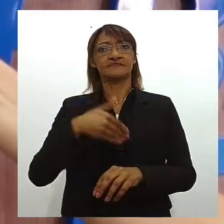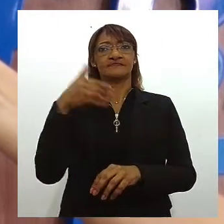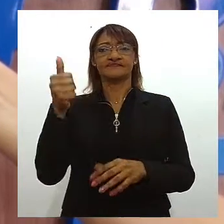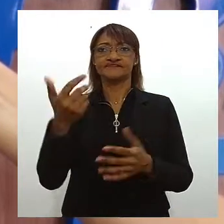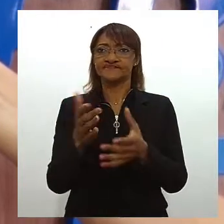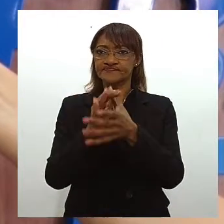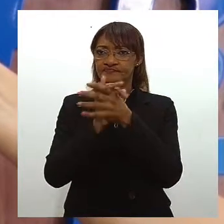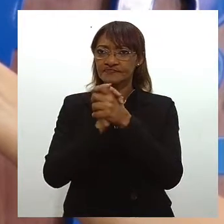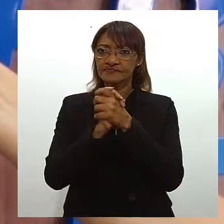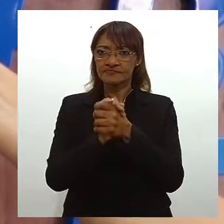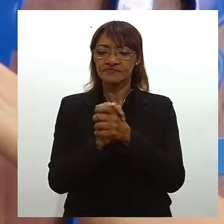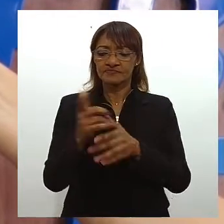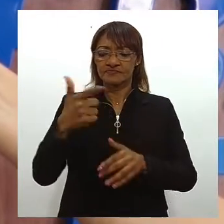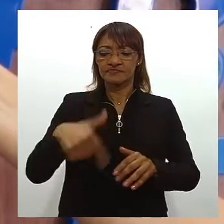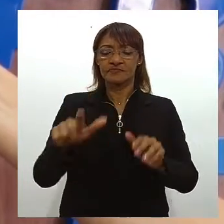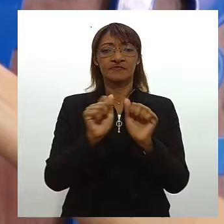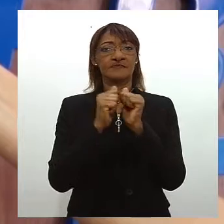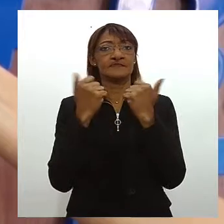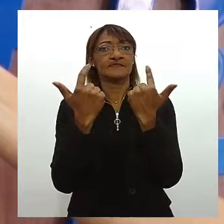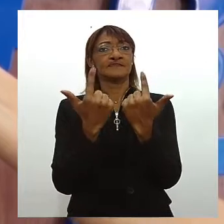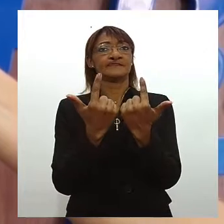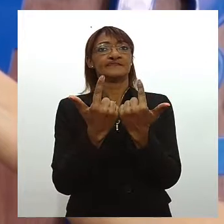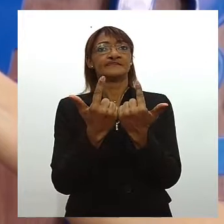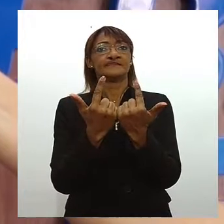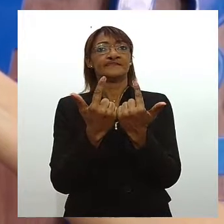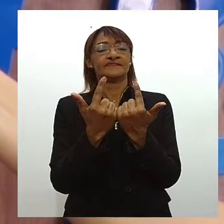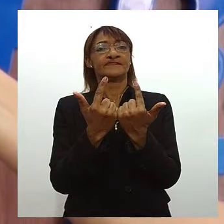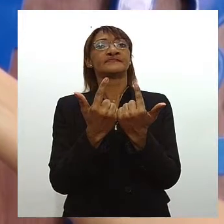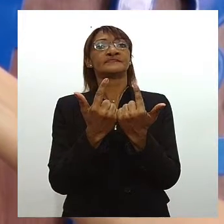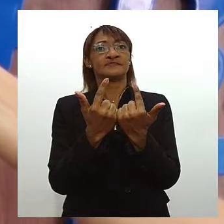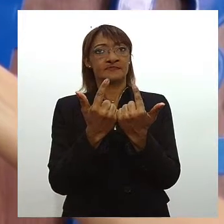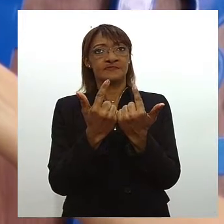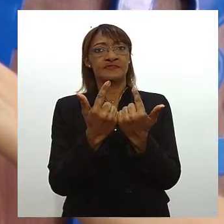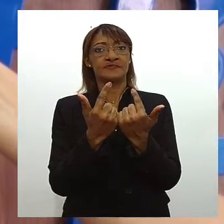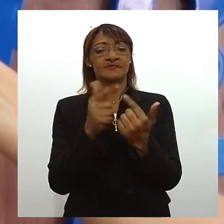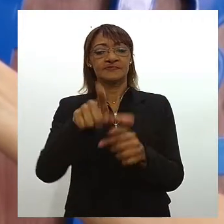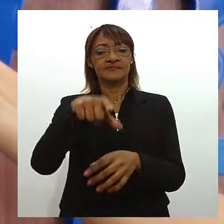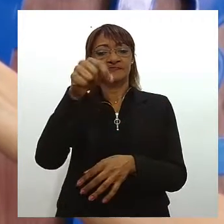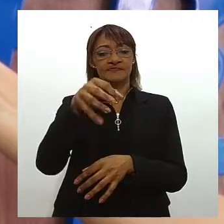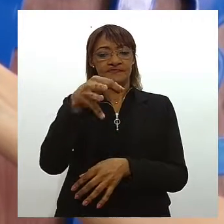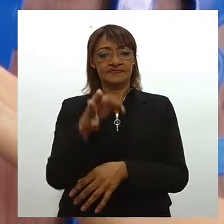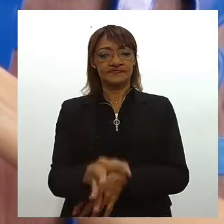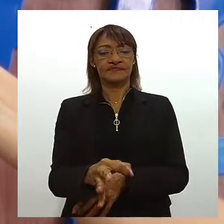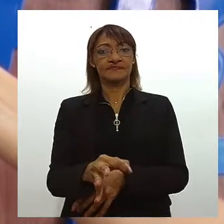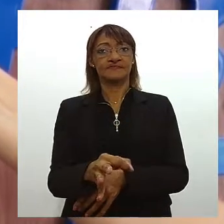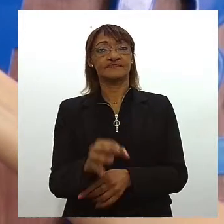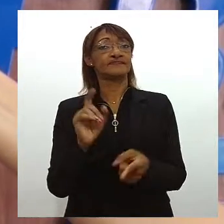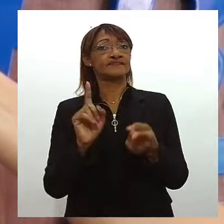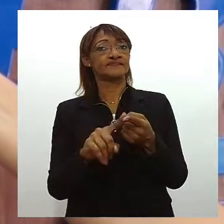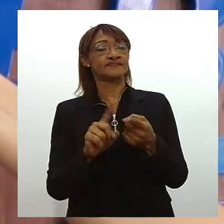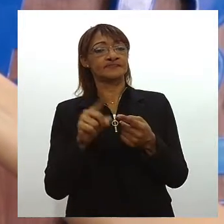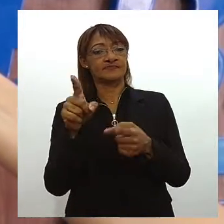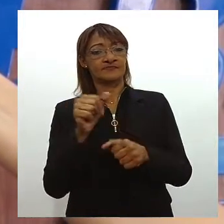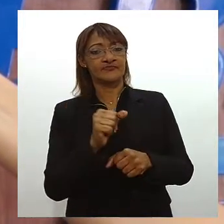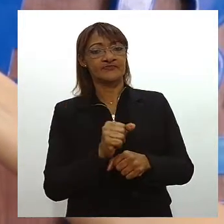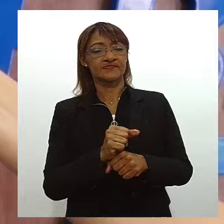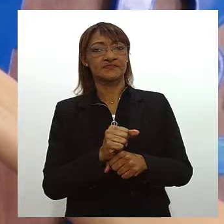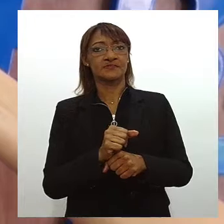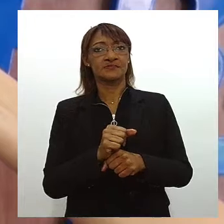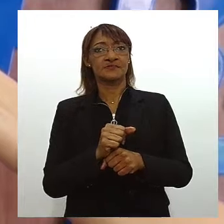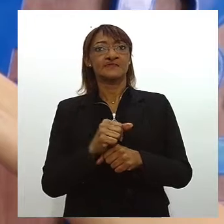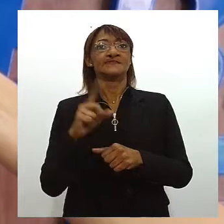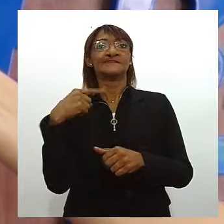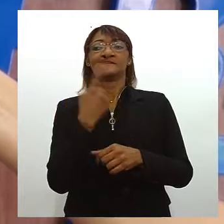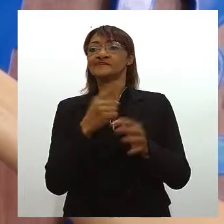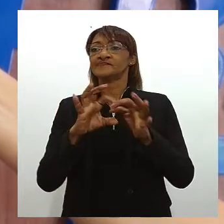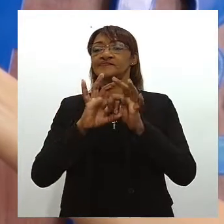parabéns à Assembleia Legislativa de Sergipe por esse caminho, por essa escolha. Ao mesmo tempo, coloco o SEBRAE à disposição